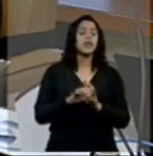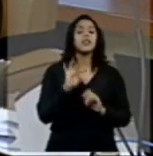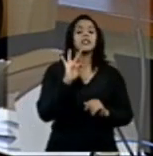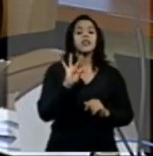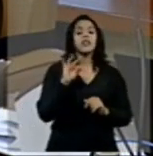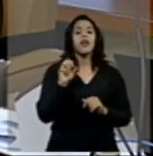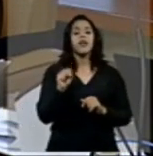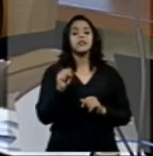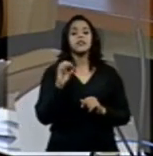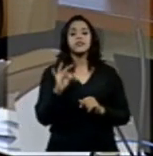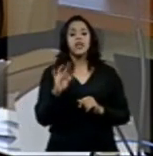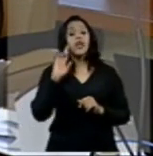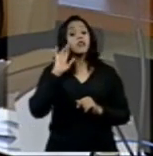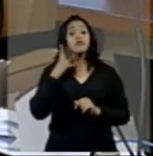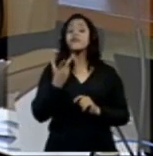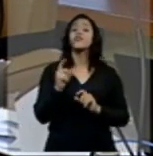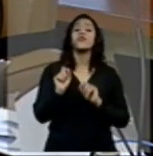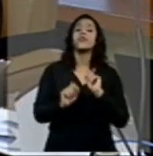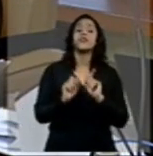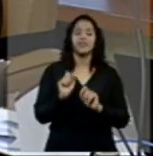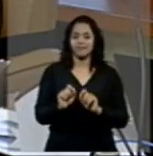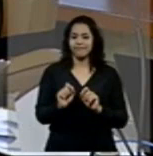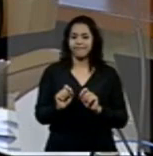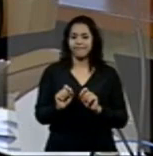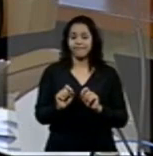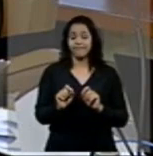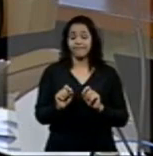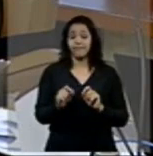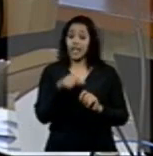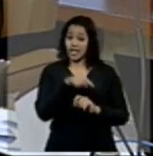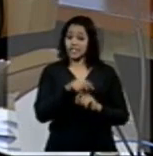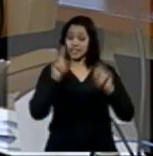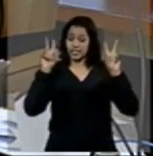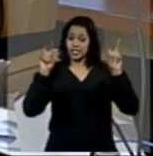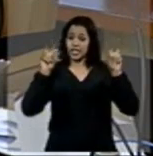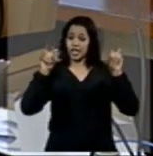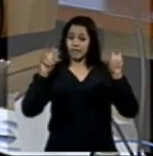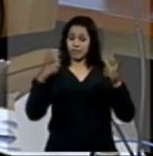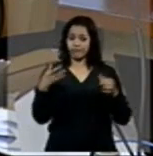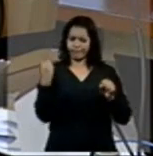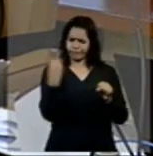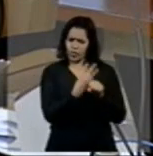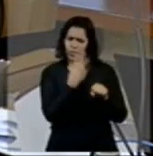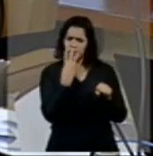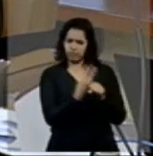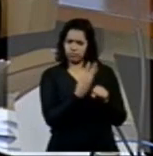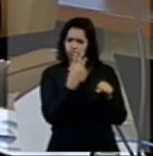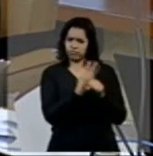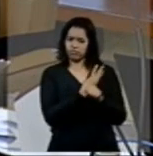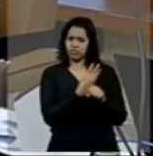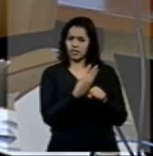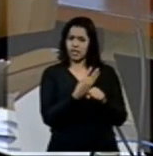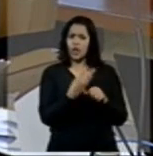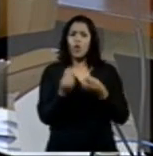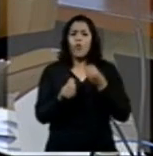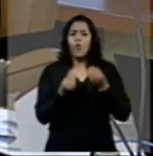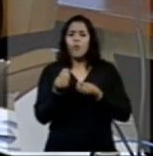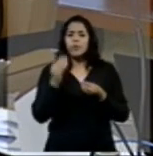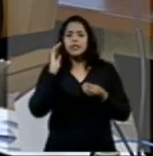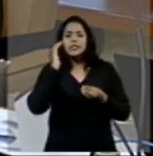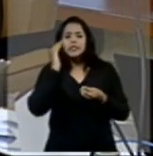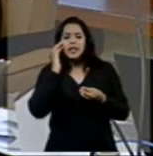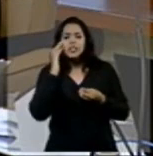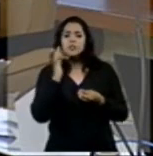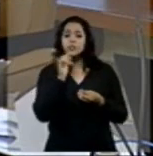TST consolidou sua jurisprudência quanto a essa modalidade de contratação de mão de obra, por entender,